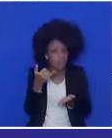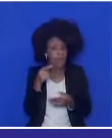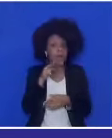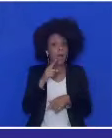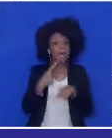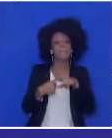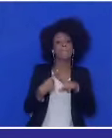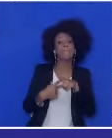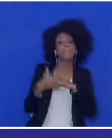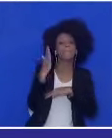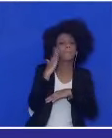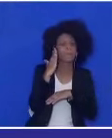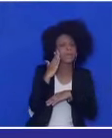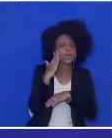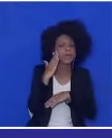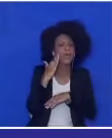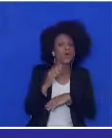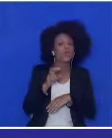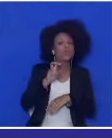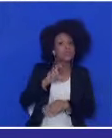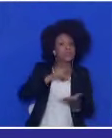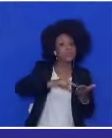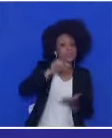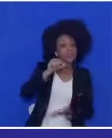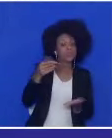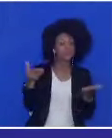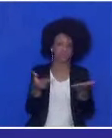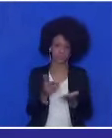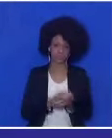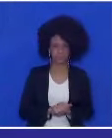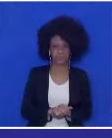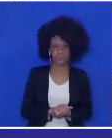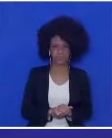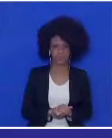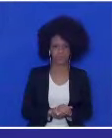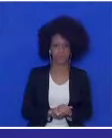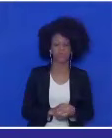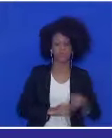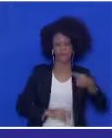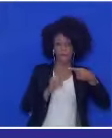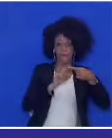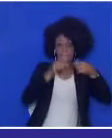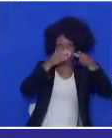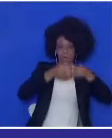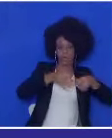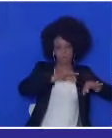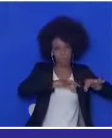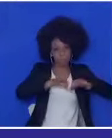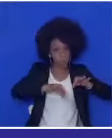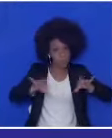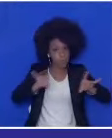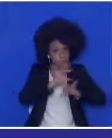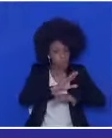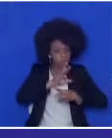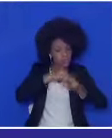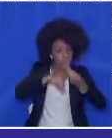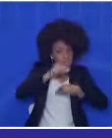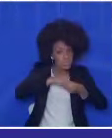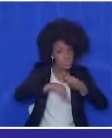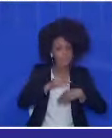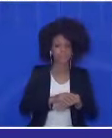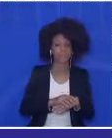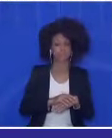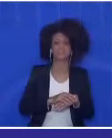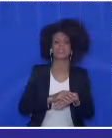já você vai conhecer os nossos 5 números da Quina desta noite. O nosso Globo número 1 está preparado para o sorteio, já está girando, e